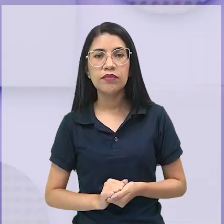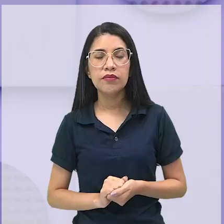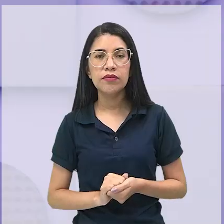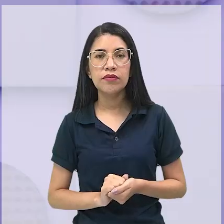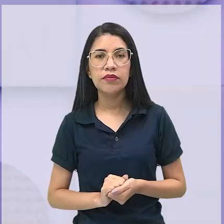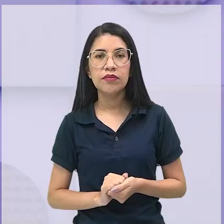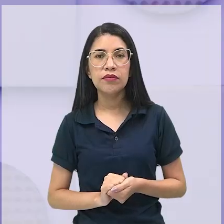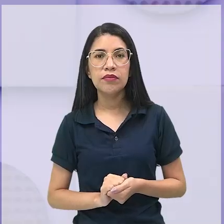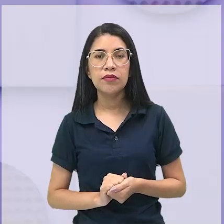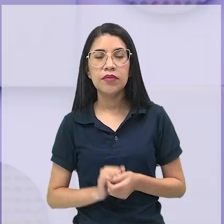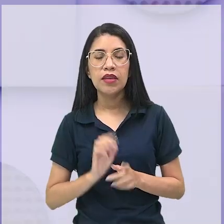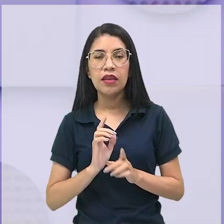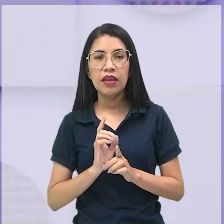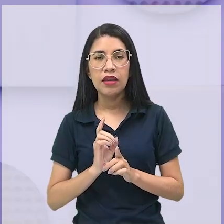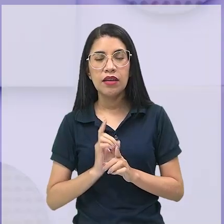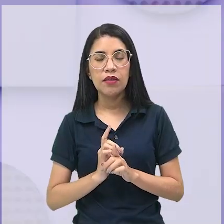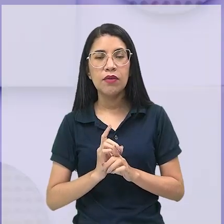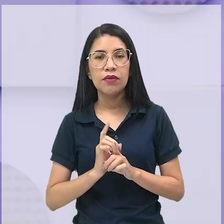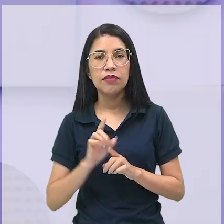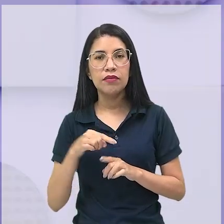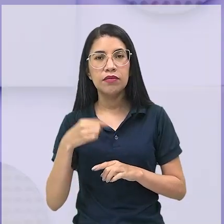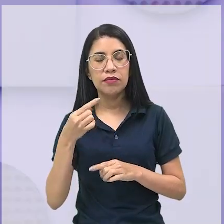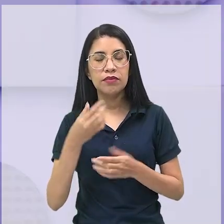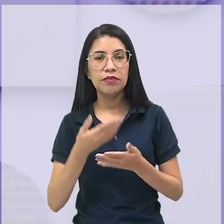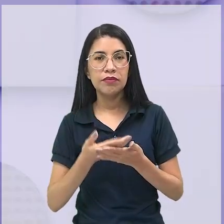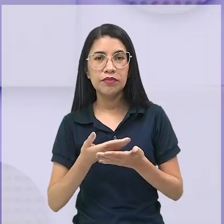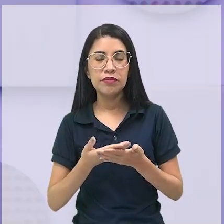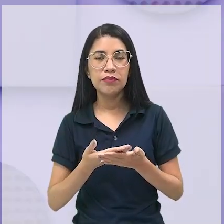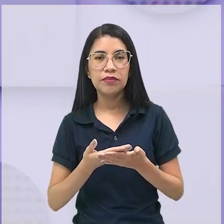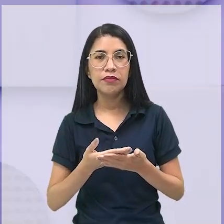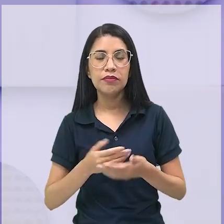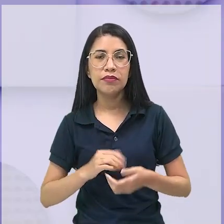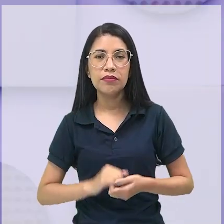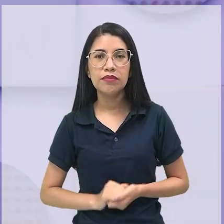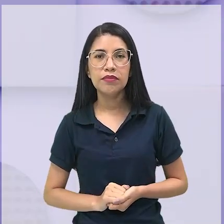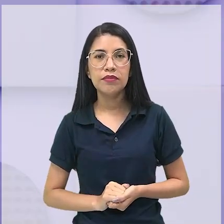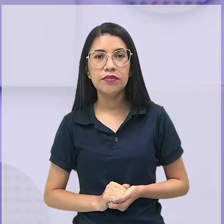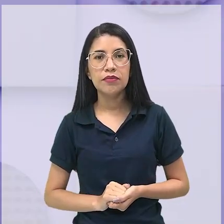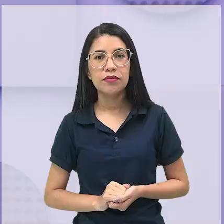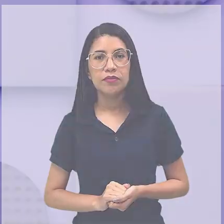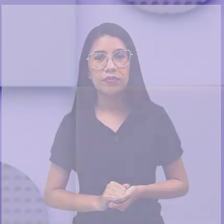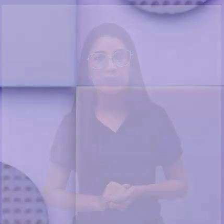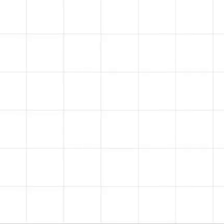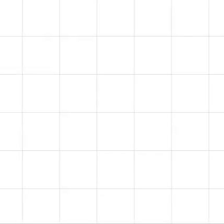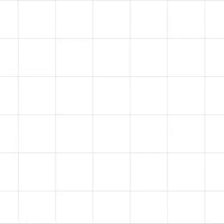e vamos aprofundar outros passos nas próximas aulas.